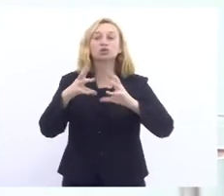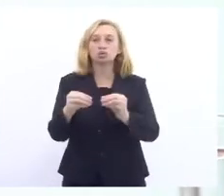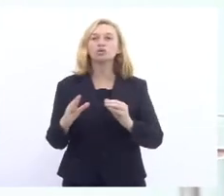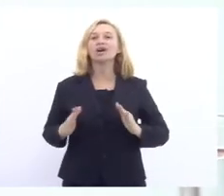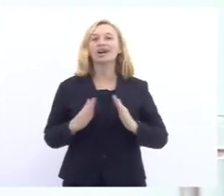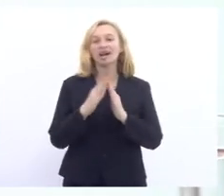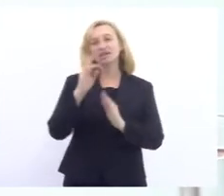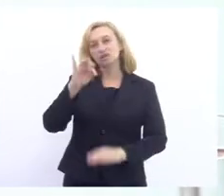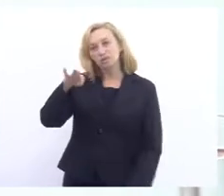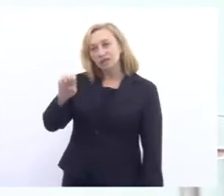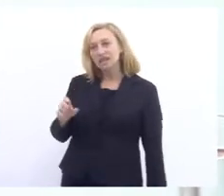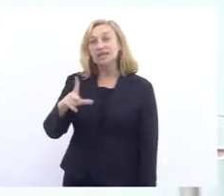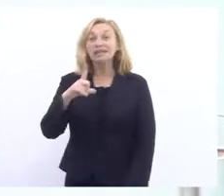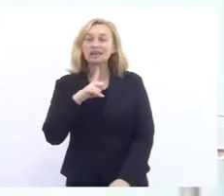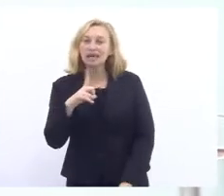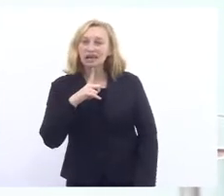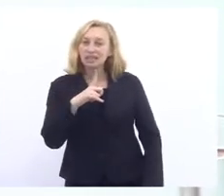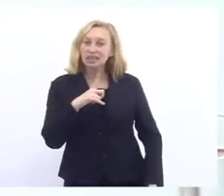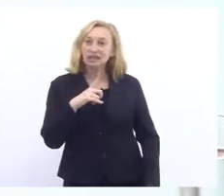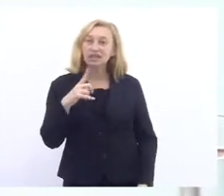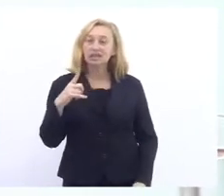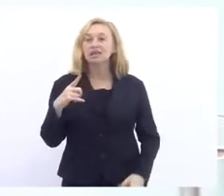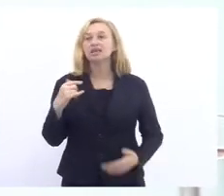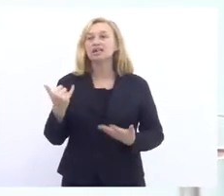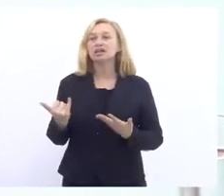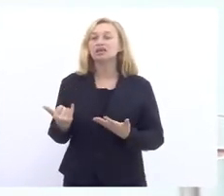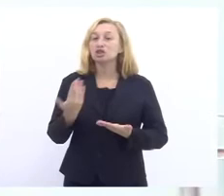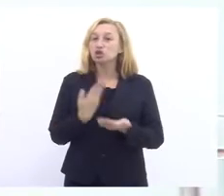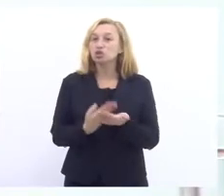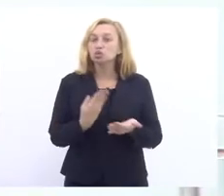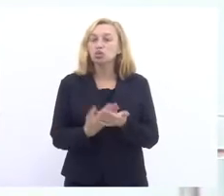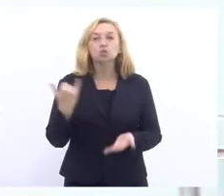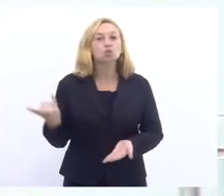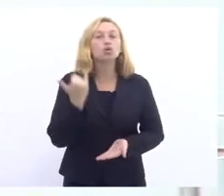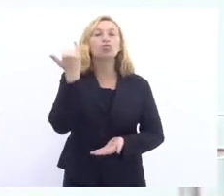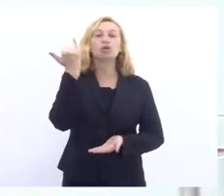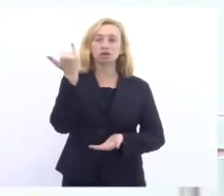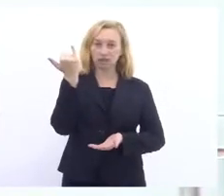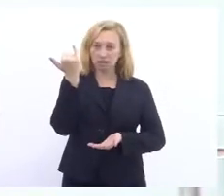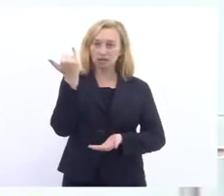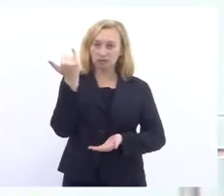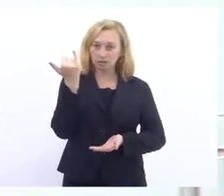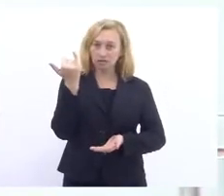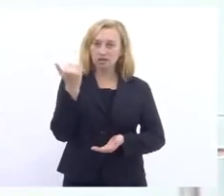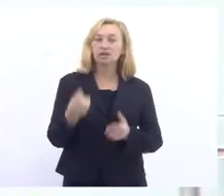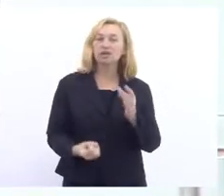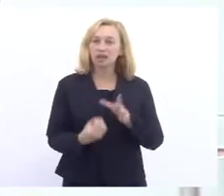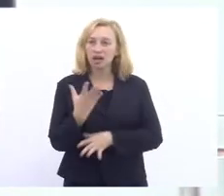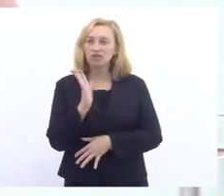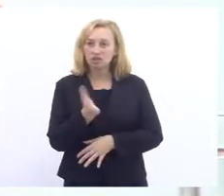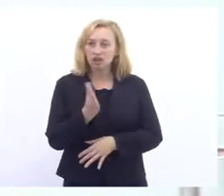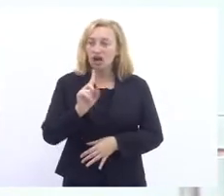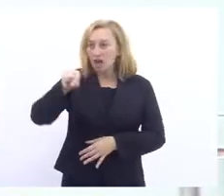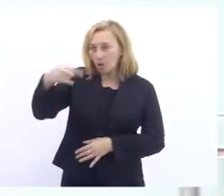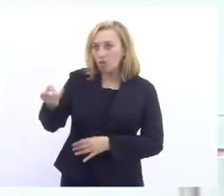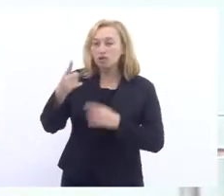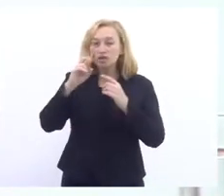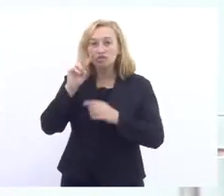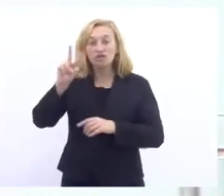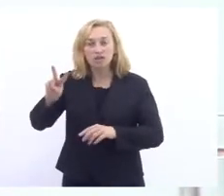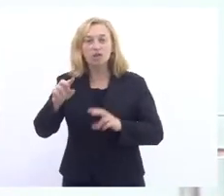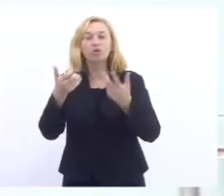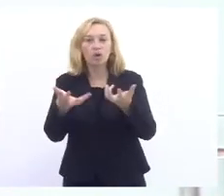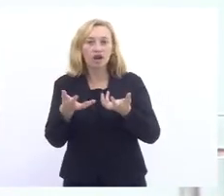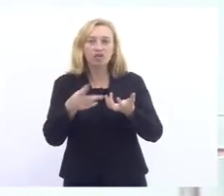isso a cada Fluminense tem relevantes estudos enfim é formulados e a esse outro ponto que eu quero